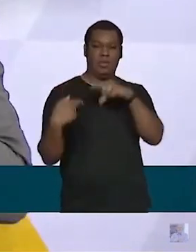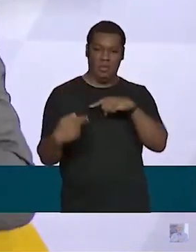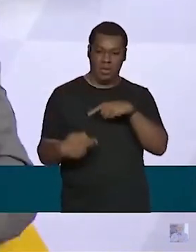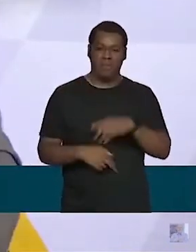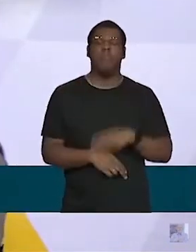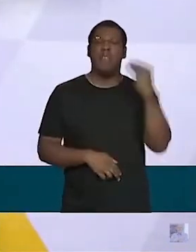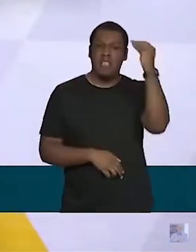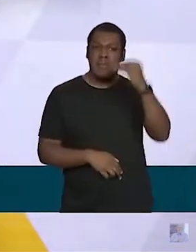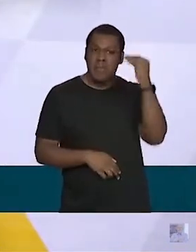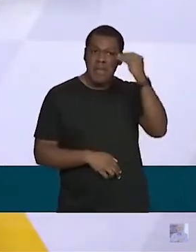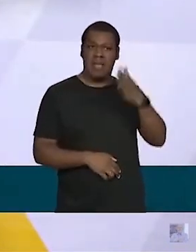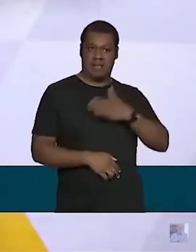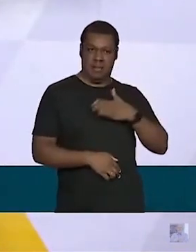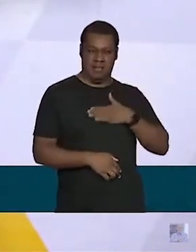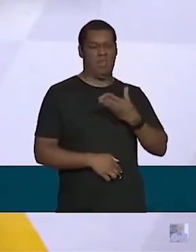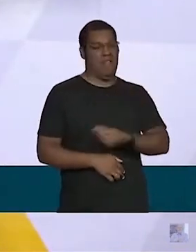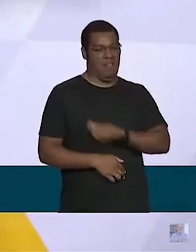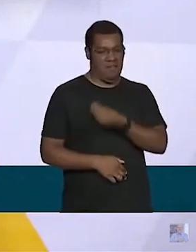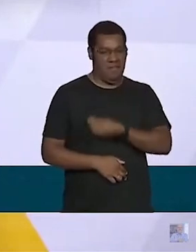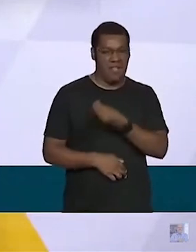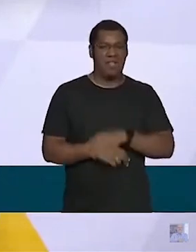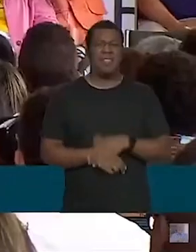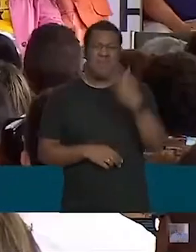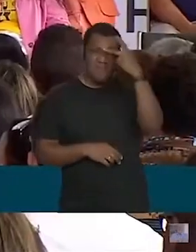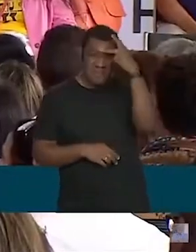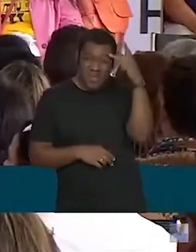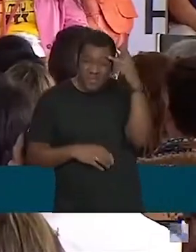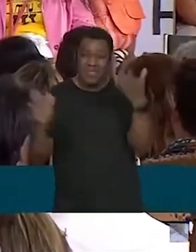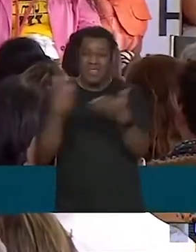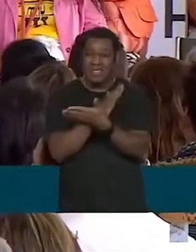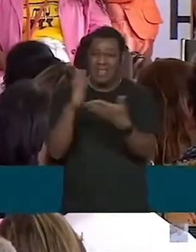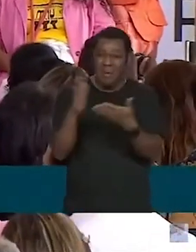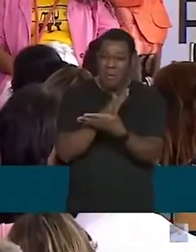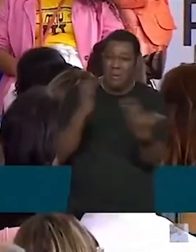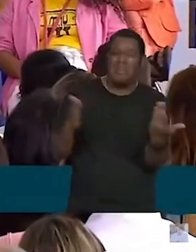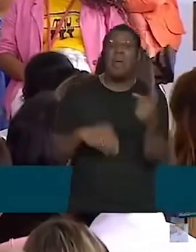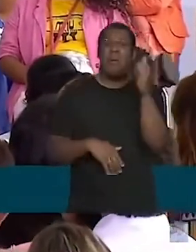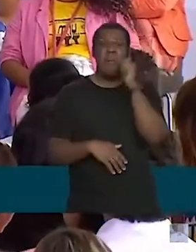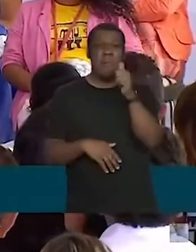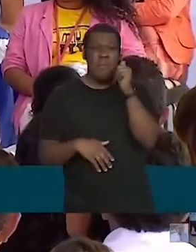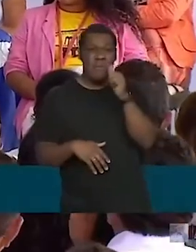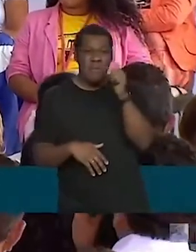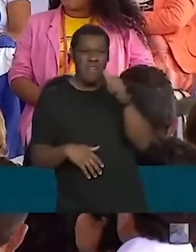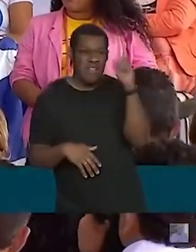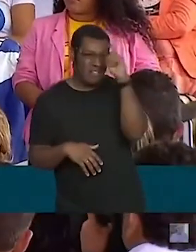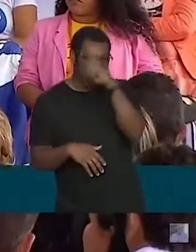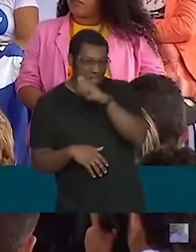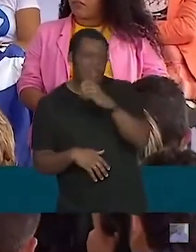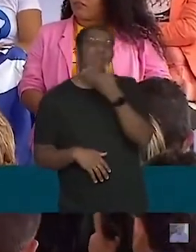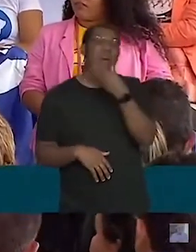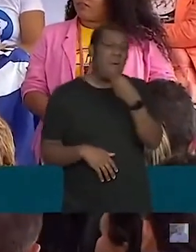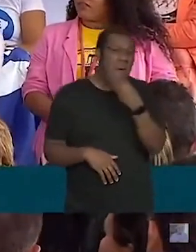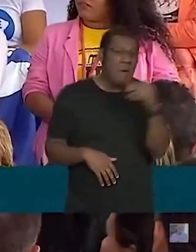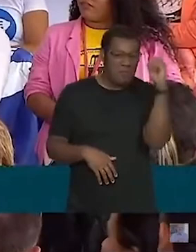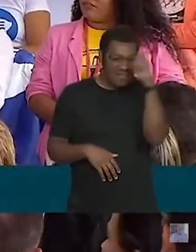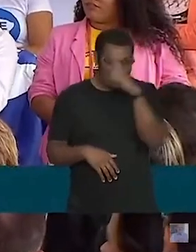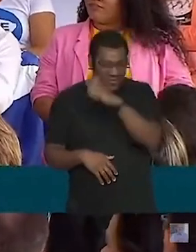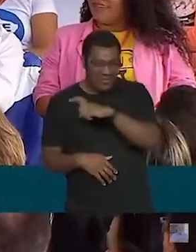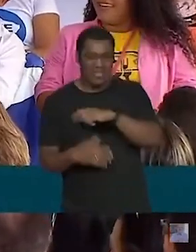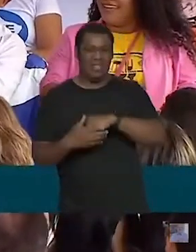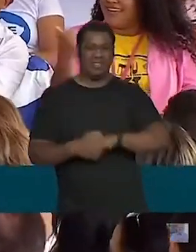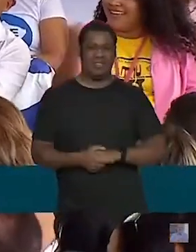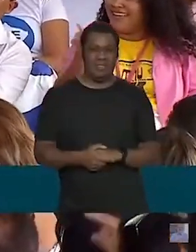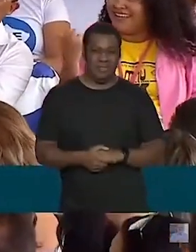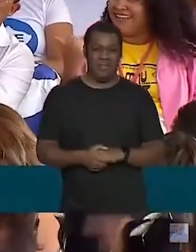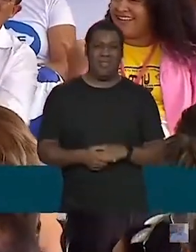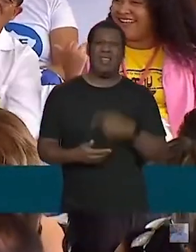vida. Aquela pessoa mais cri-cri, aquela mulher mais cri-cri, aquele homem mais cri-cri, aquele que